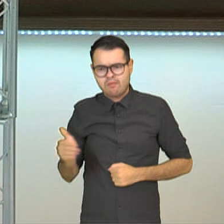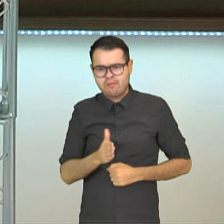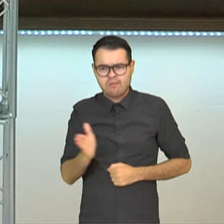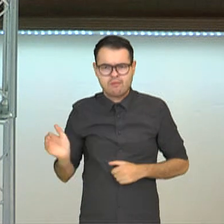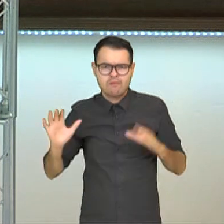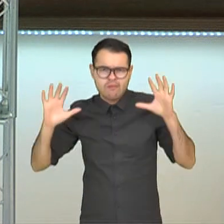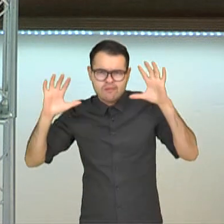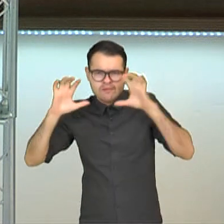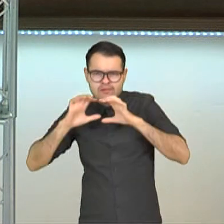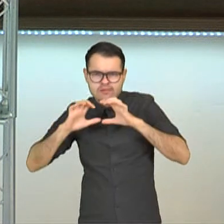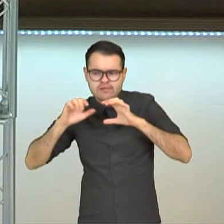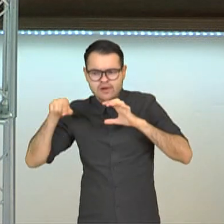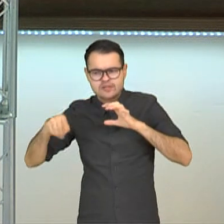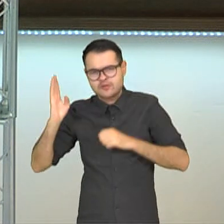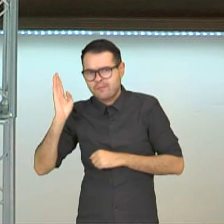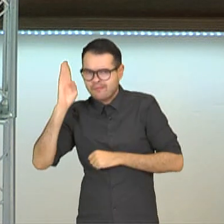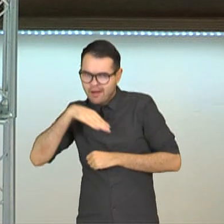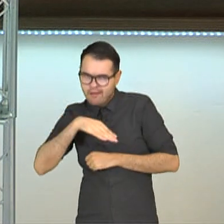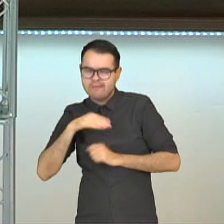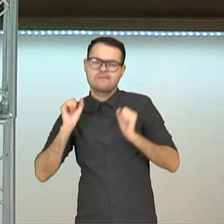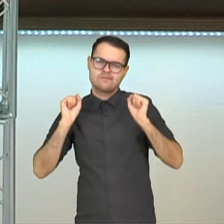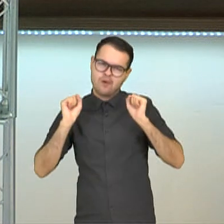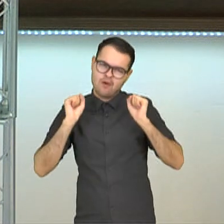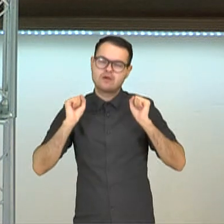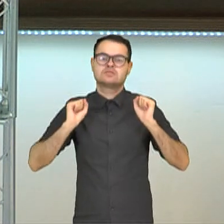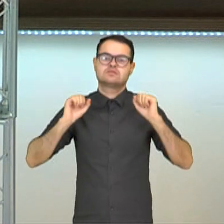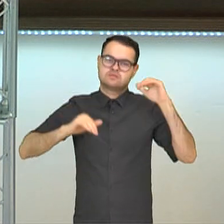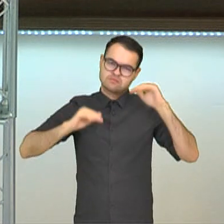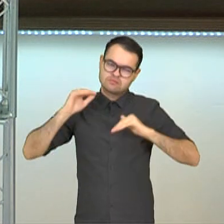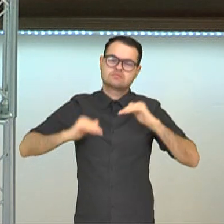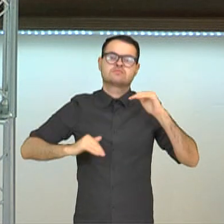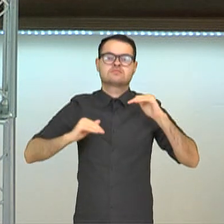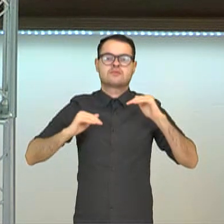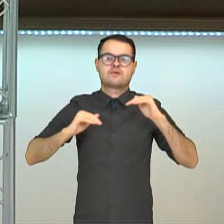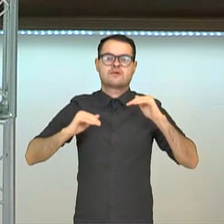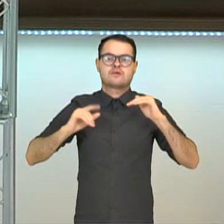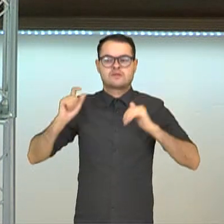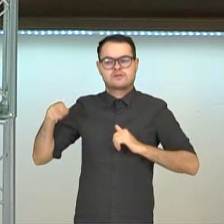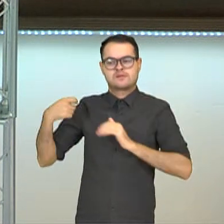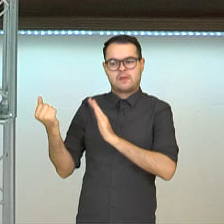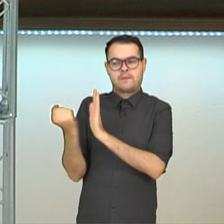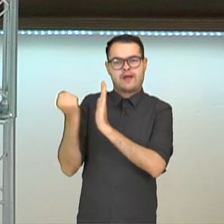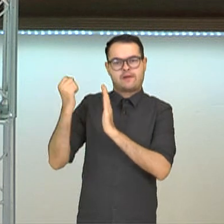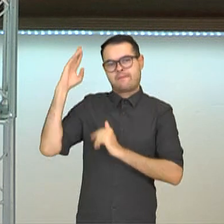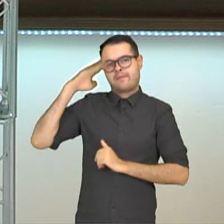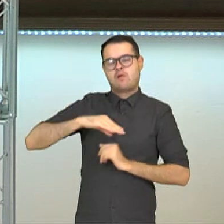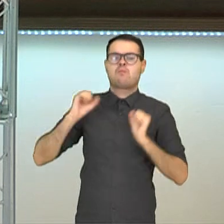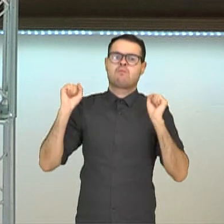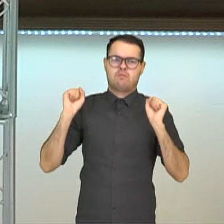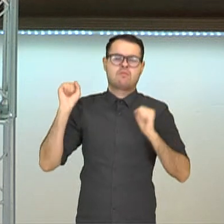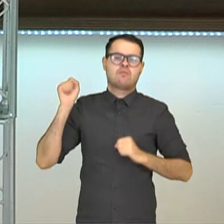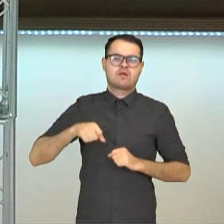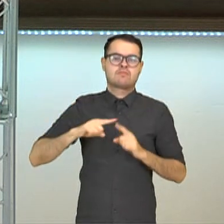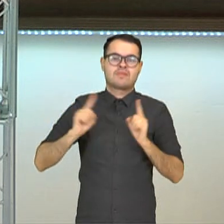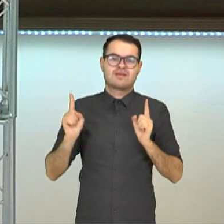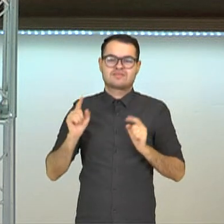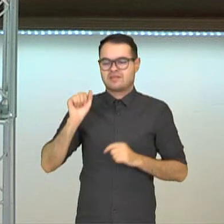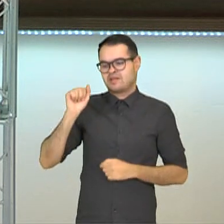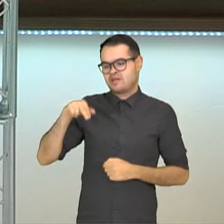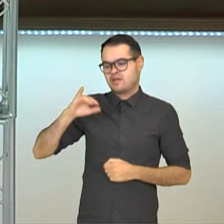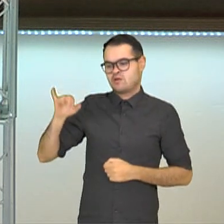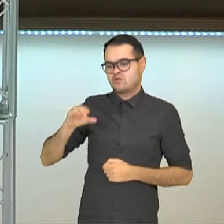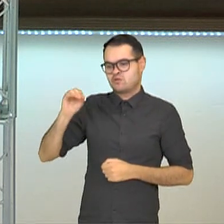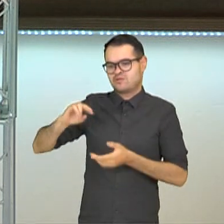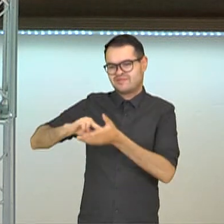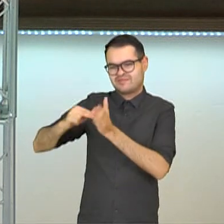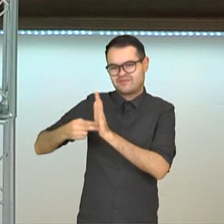poderia ser uma criatura do mal. Pode haver essa simbolização? Sim, mas a própria palavra anjo